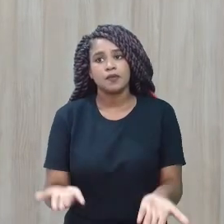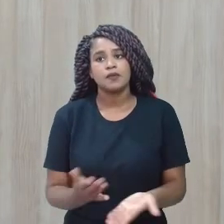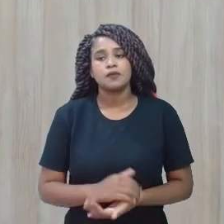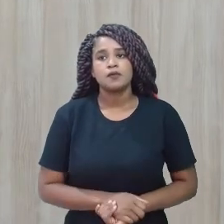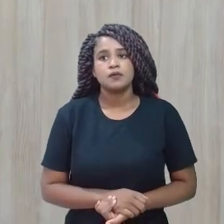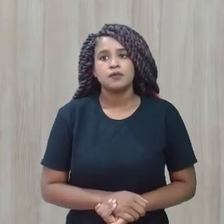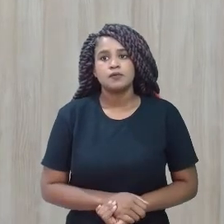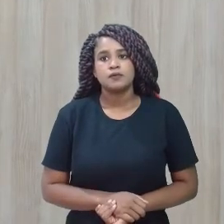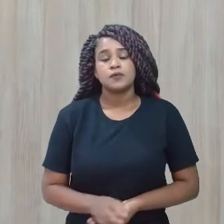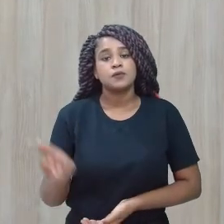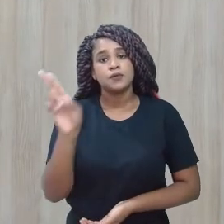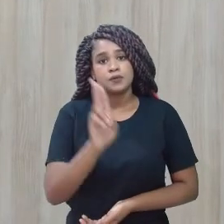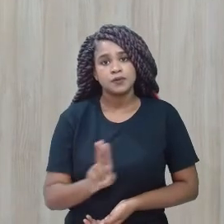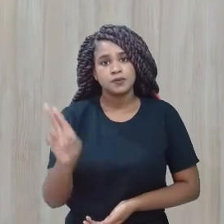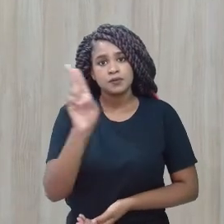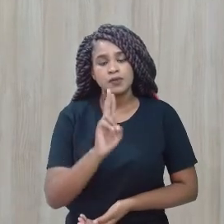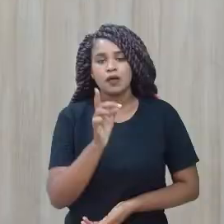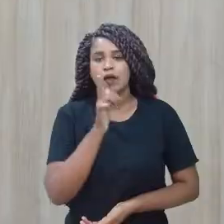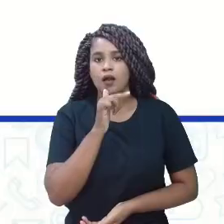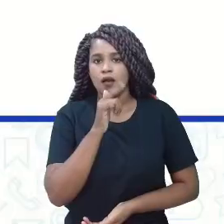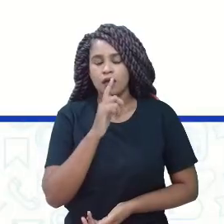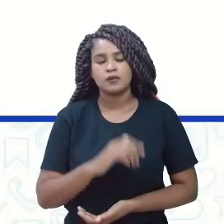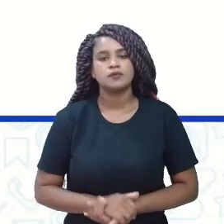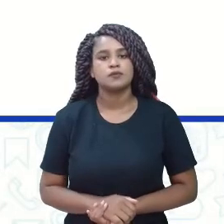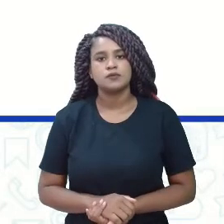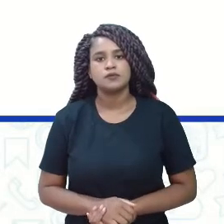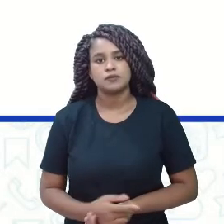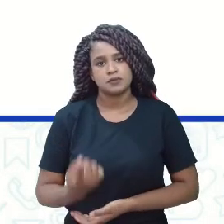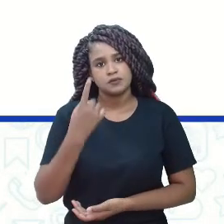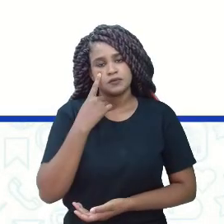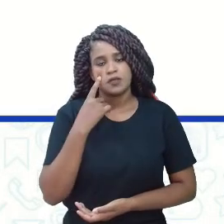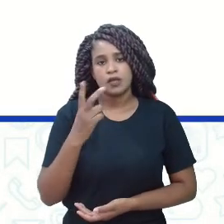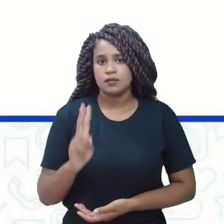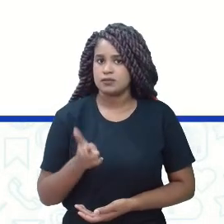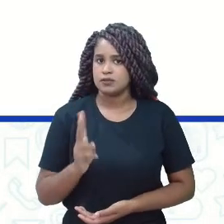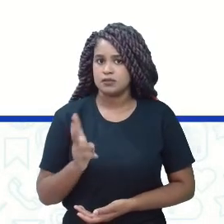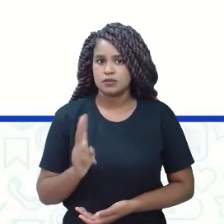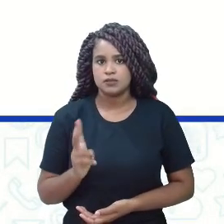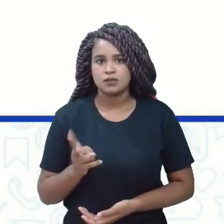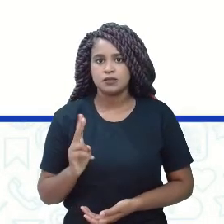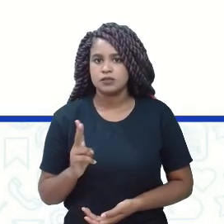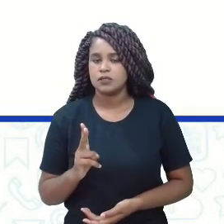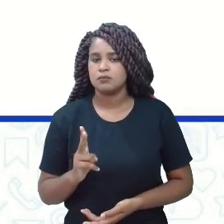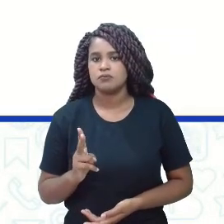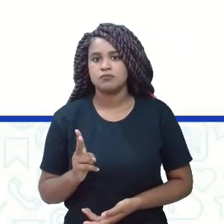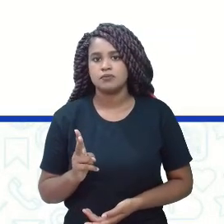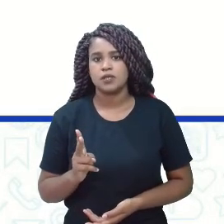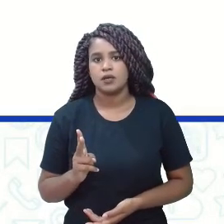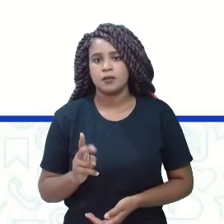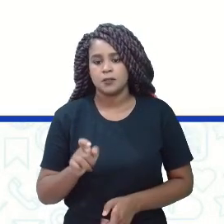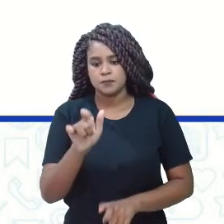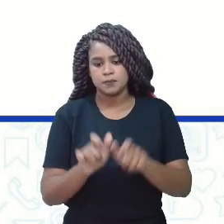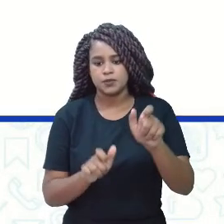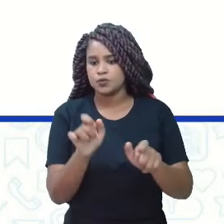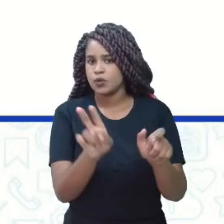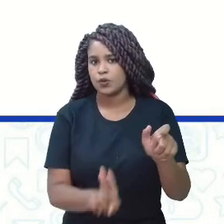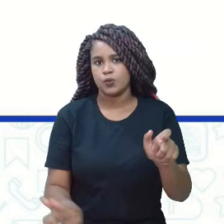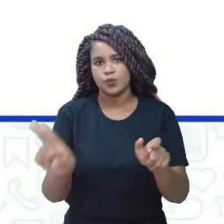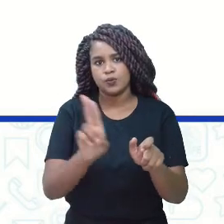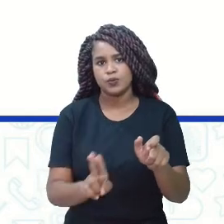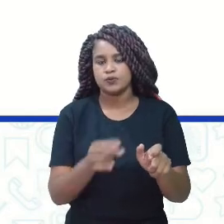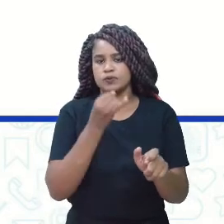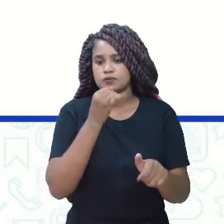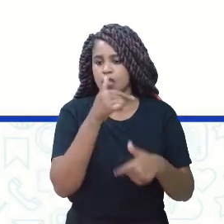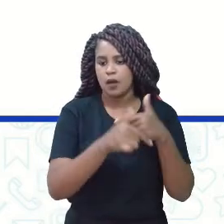da água, certo? A utilização da água está presente em quase todas as atividades humanas que permitem